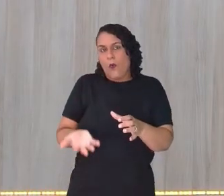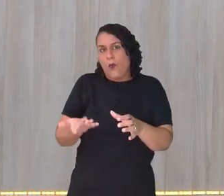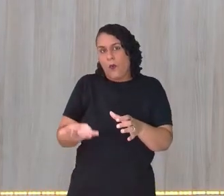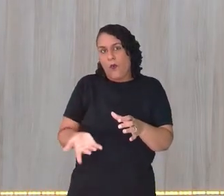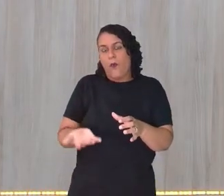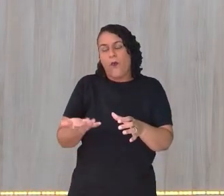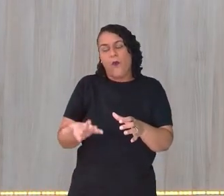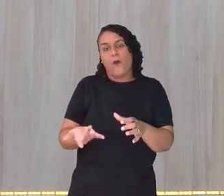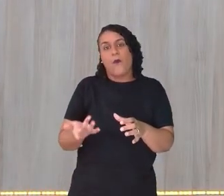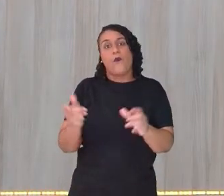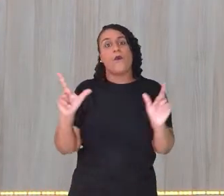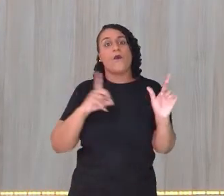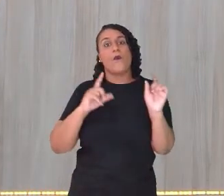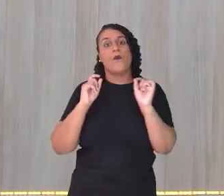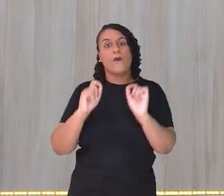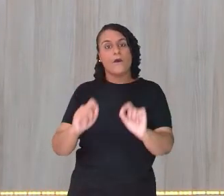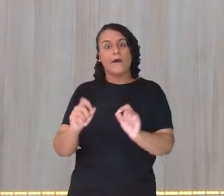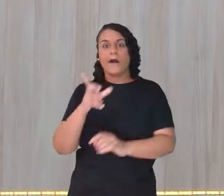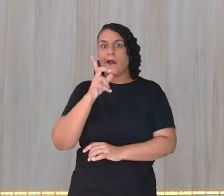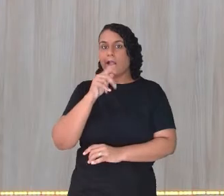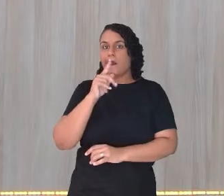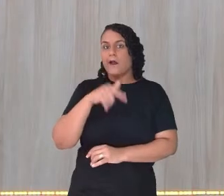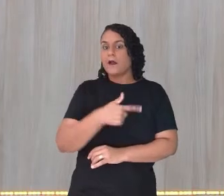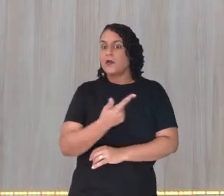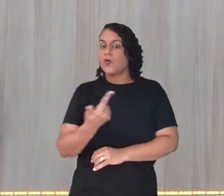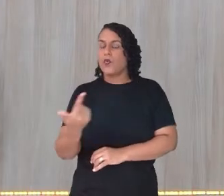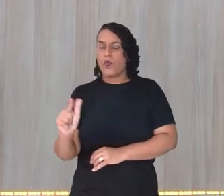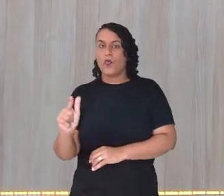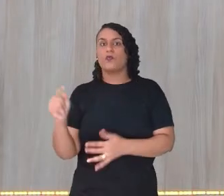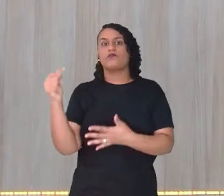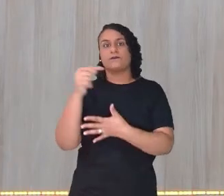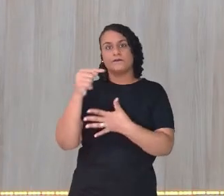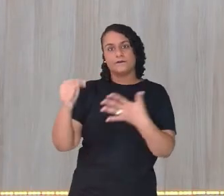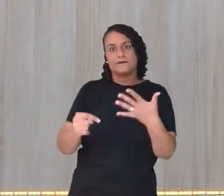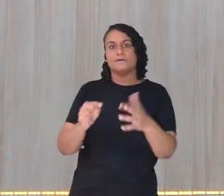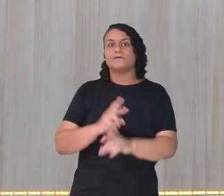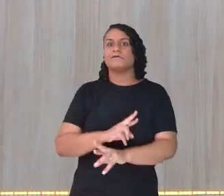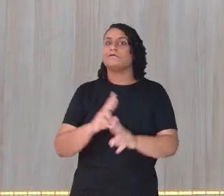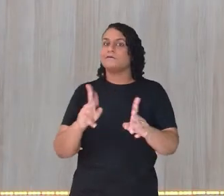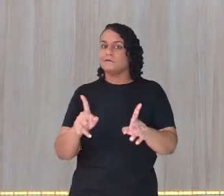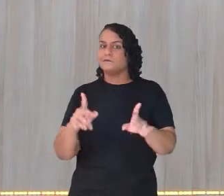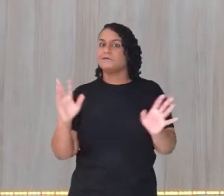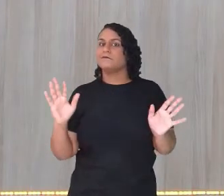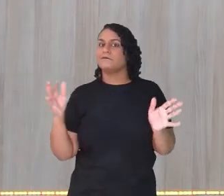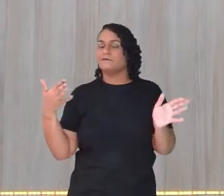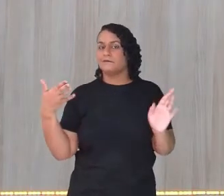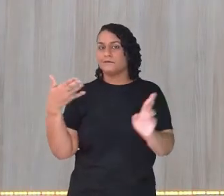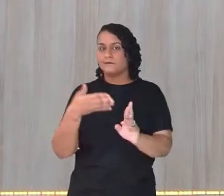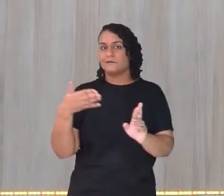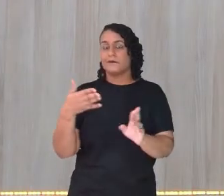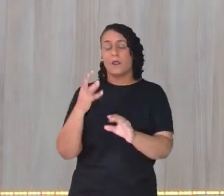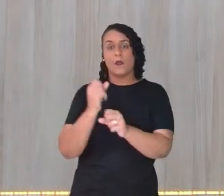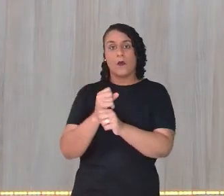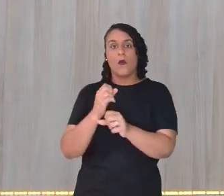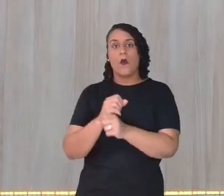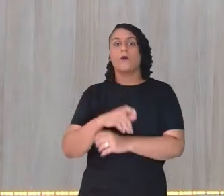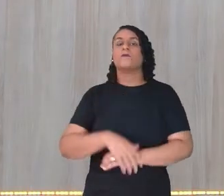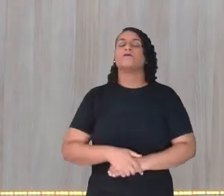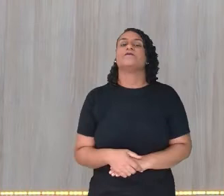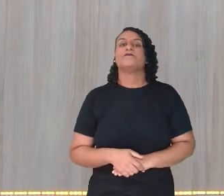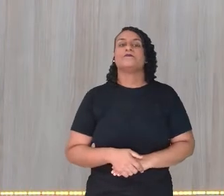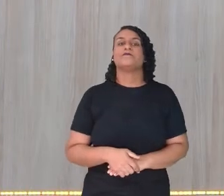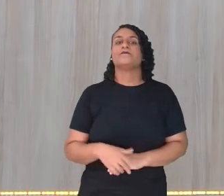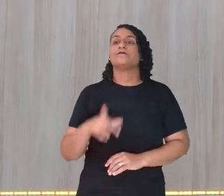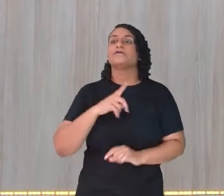ver aí que essa questão da água e das outras substâncias que diferencia em relação a esse cálculo de densidade. O que é que